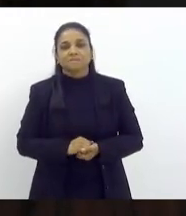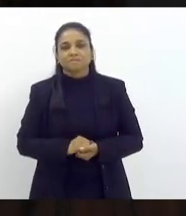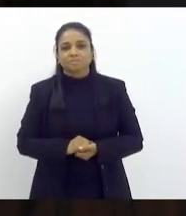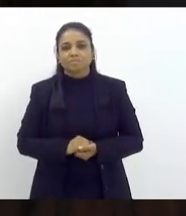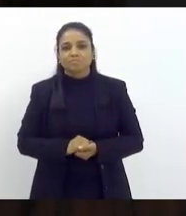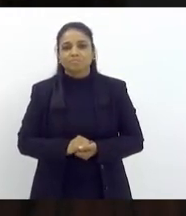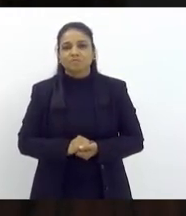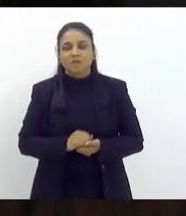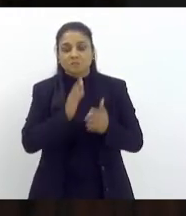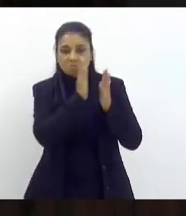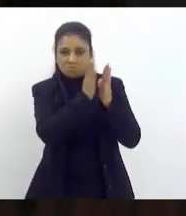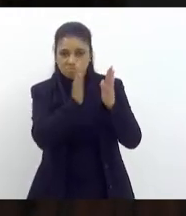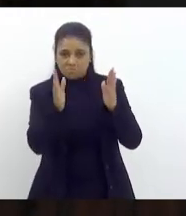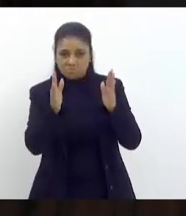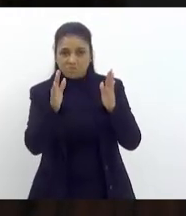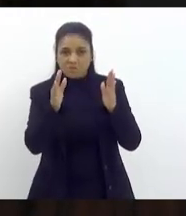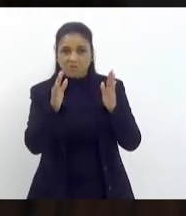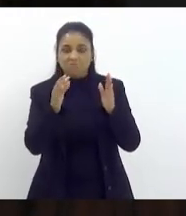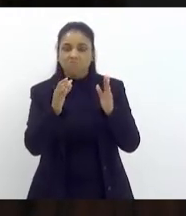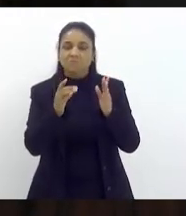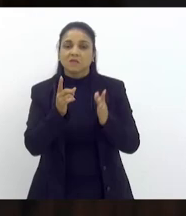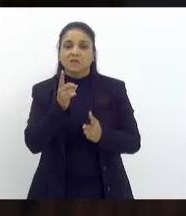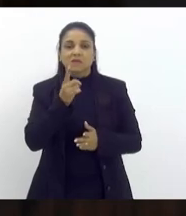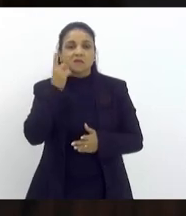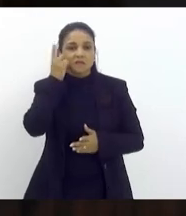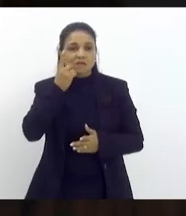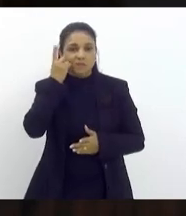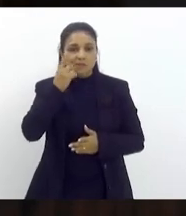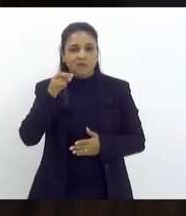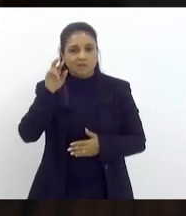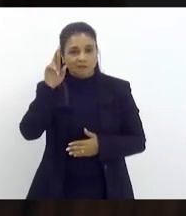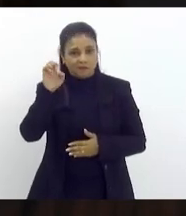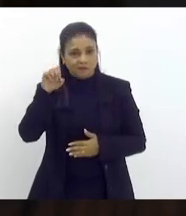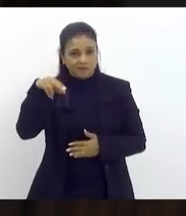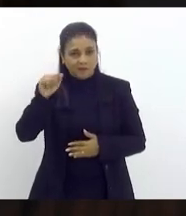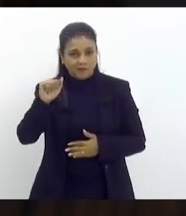concedendo pela ordem deputada Renata Souza